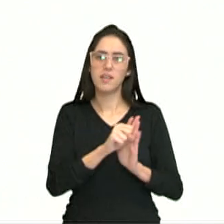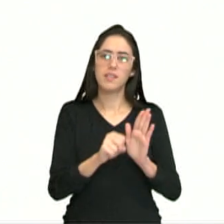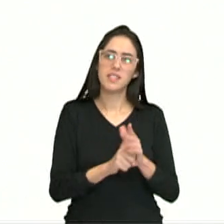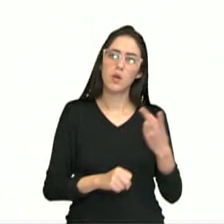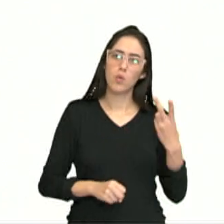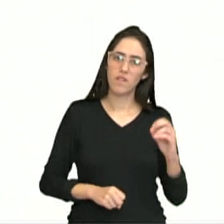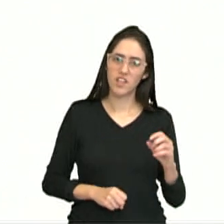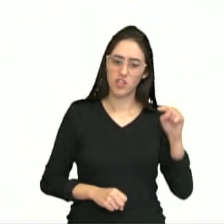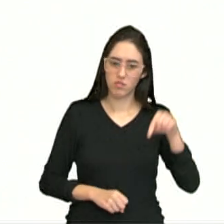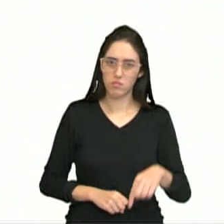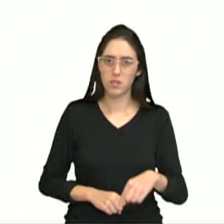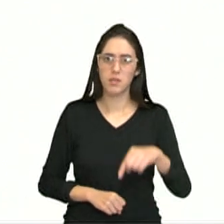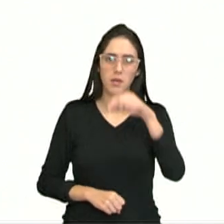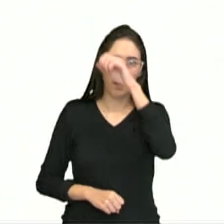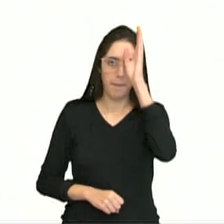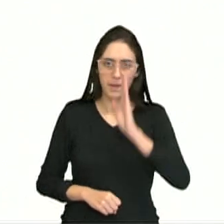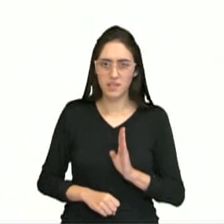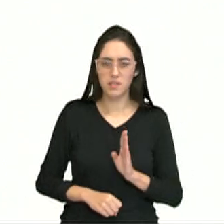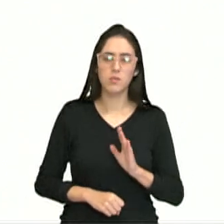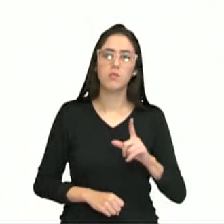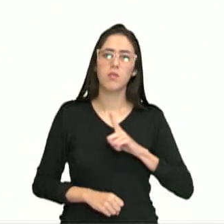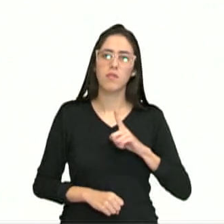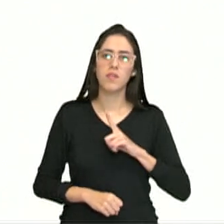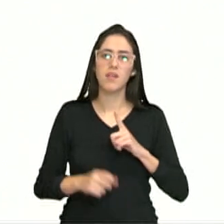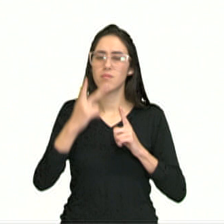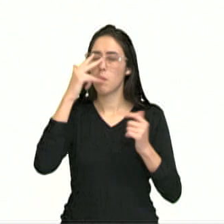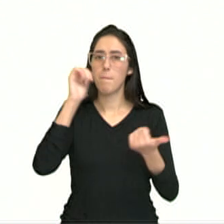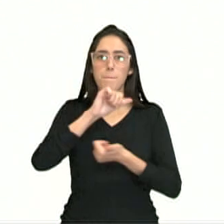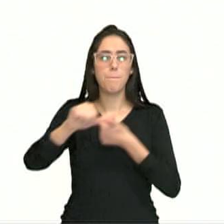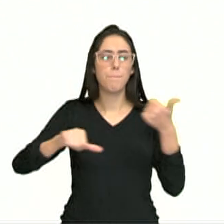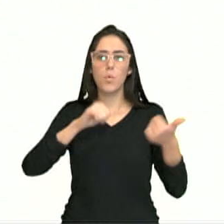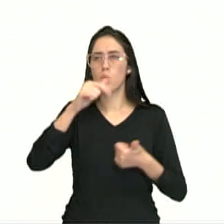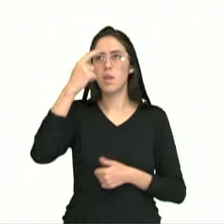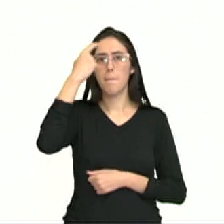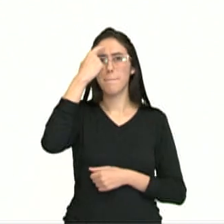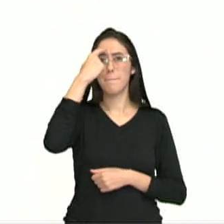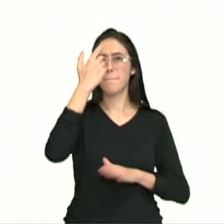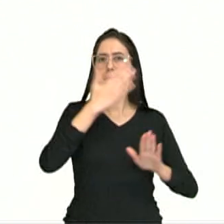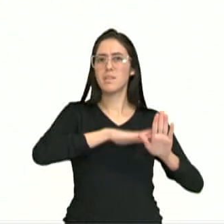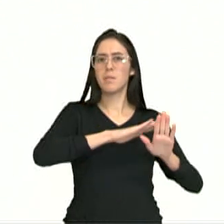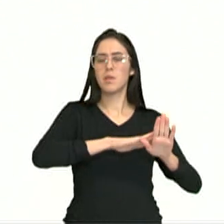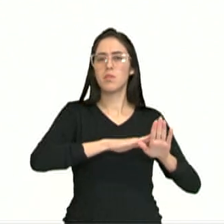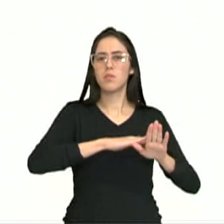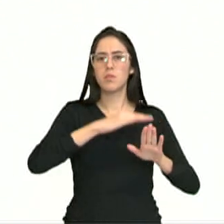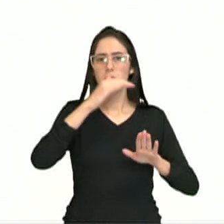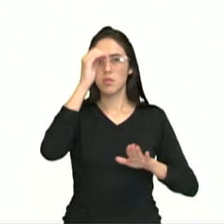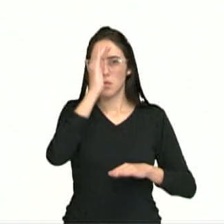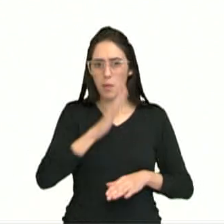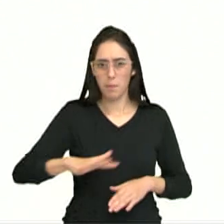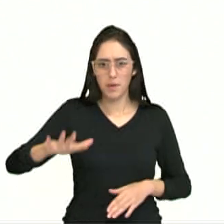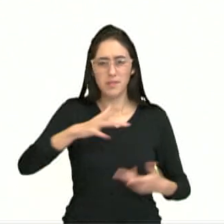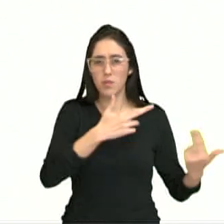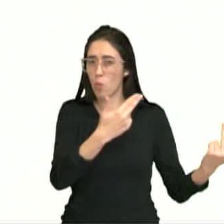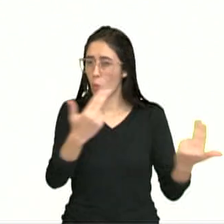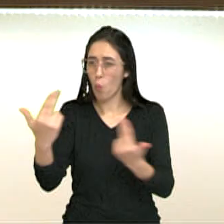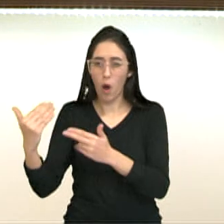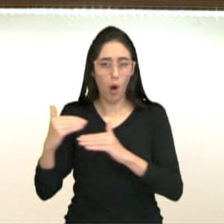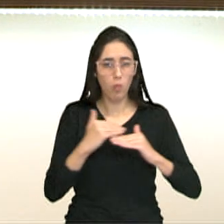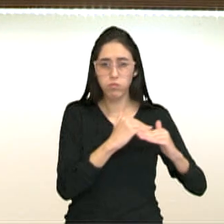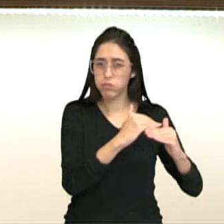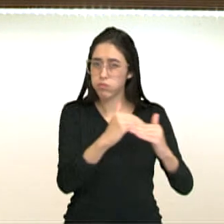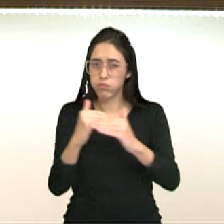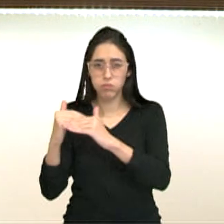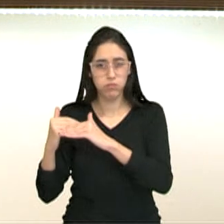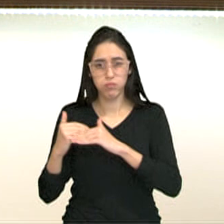Brasil, que vai desmistificar aquela ideia de que o brasileiro seria uniforme, a partir ali então da